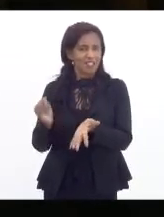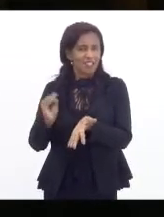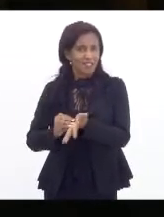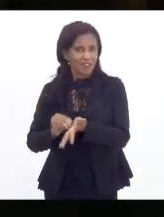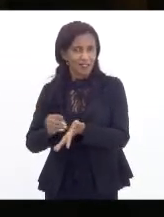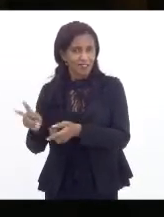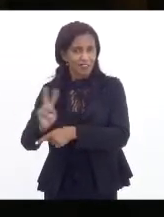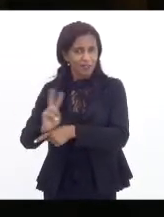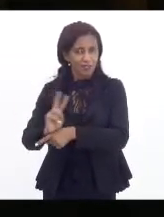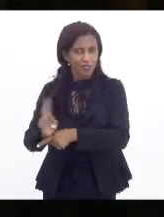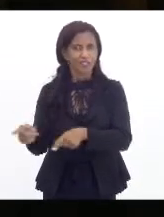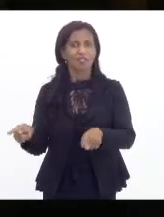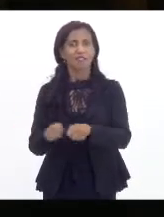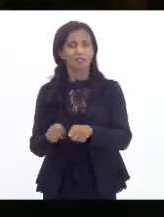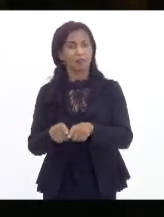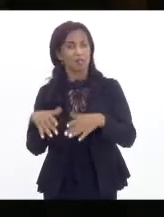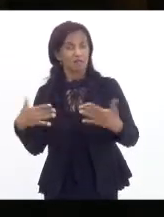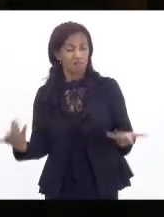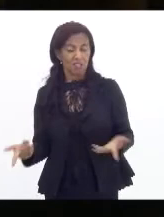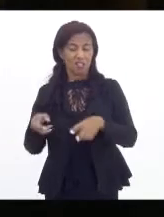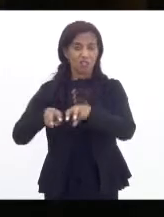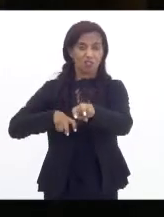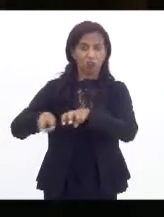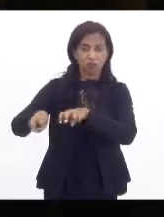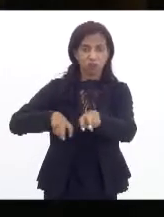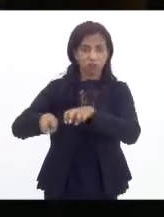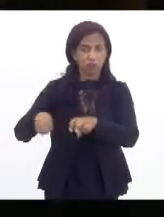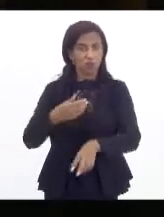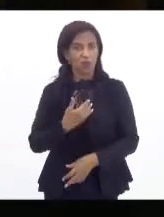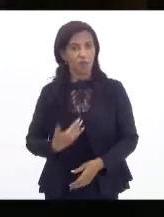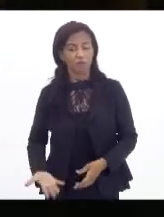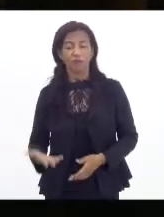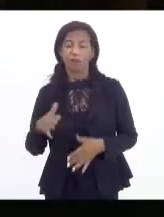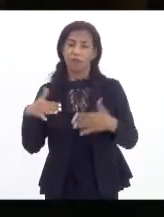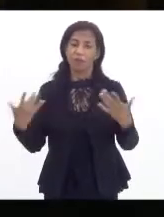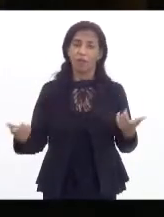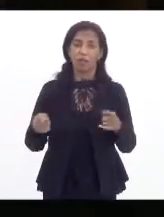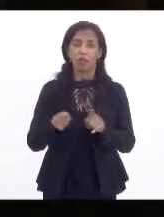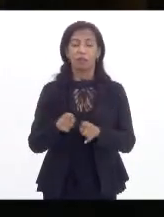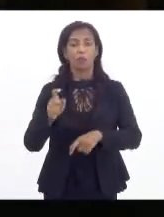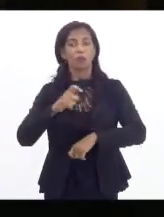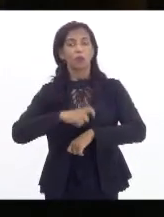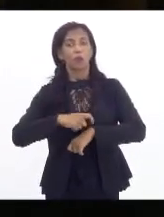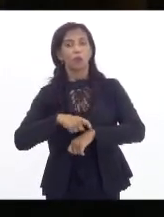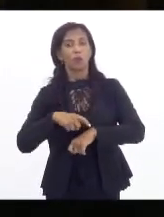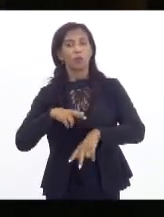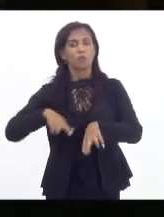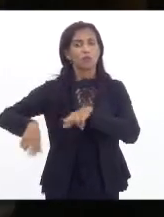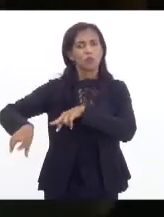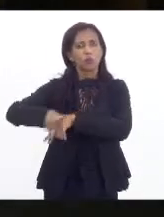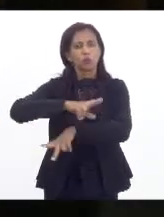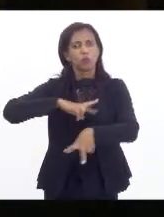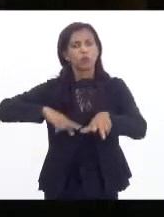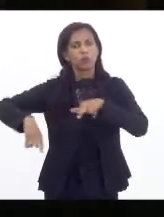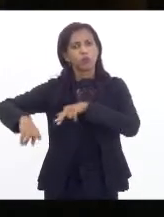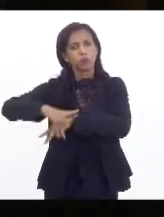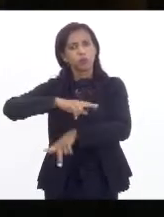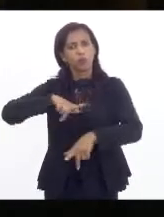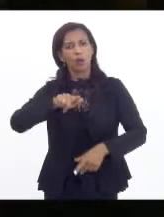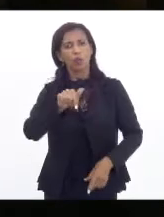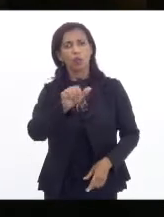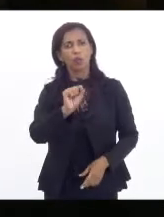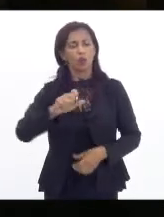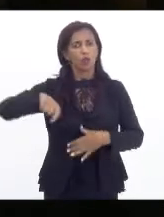na fiscalização, seja do transporte público, seja no momento de circulação do gás